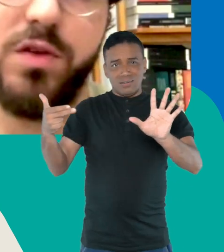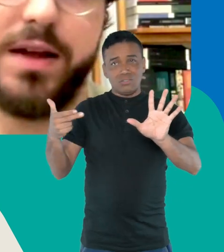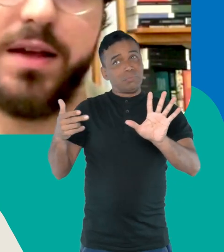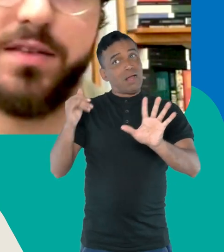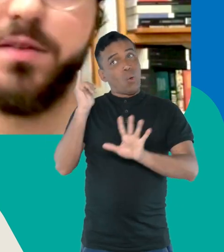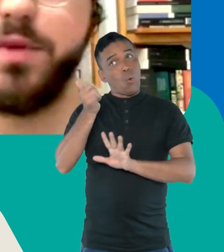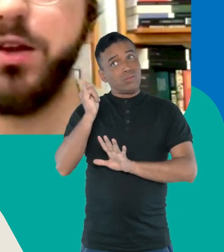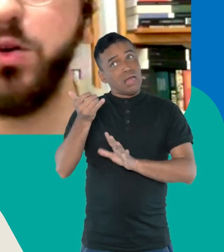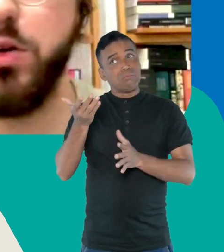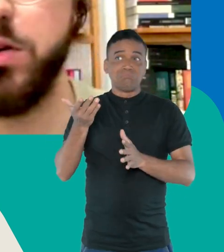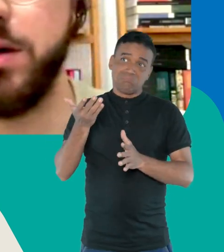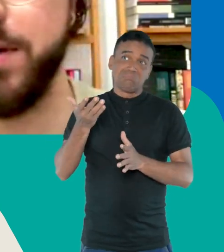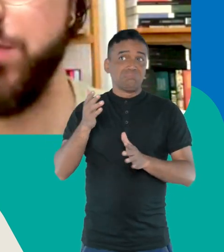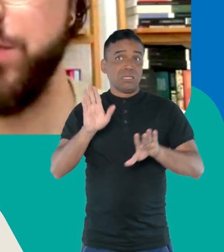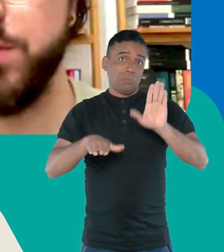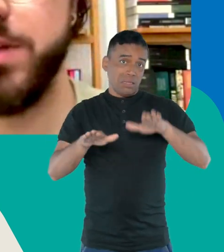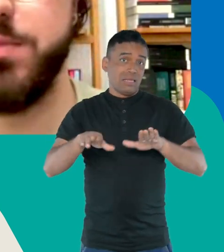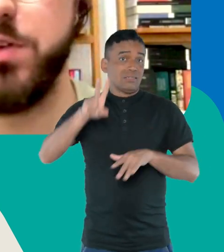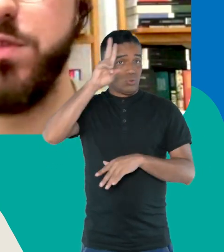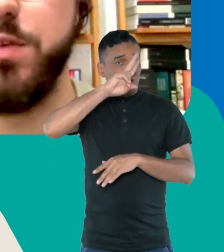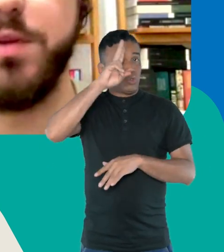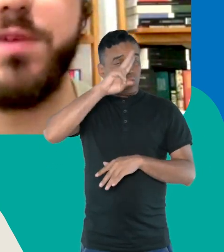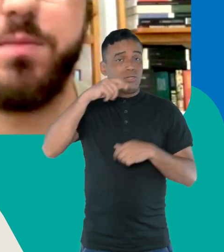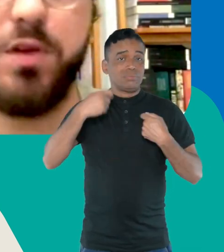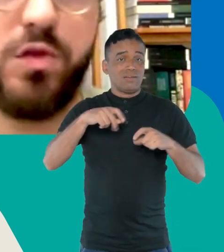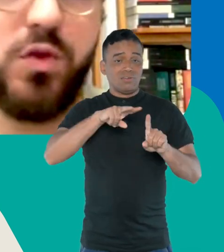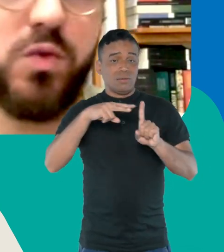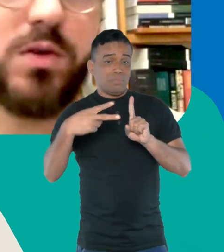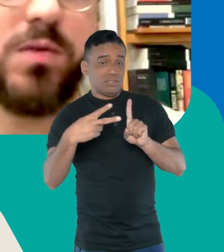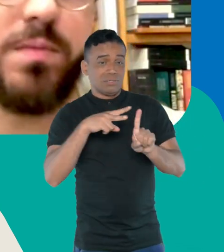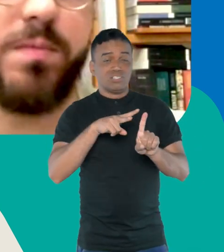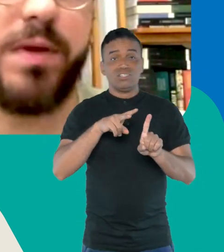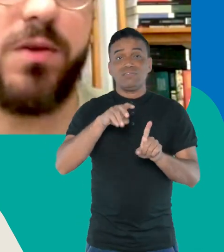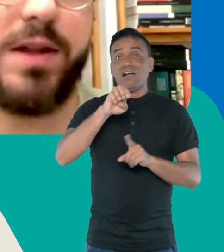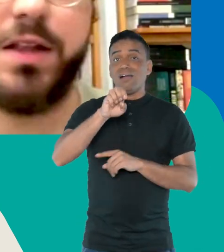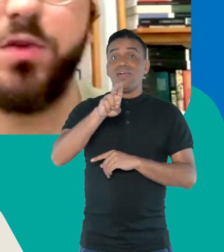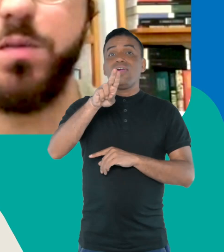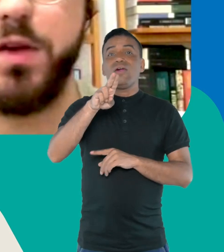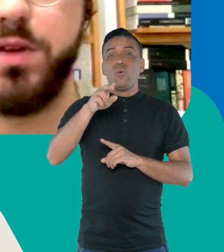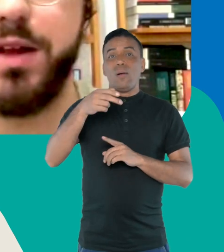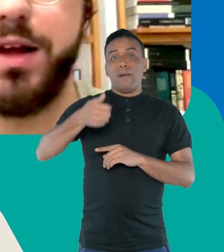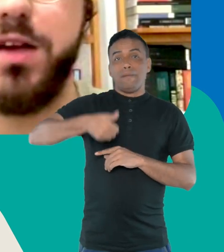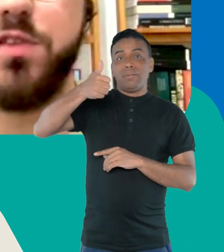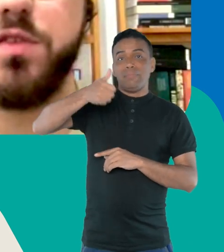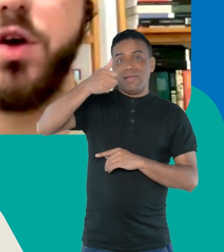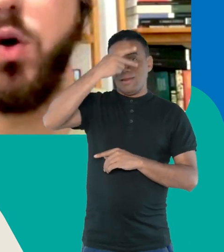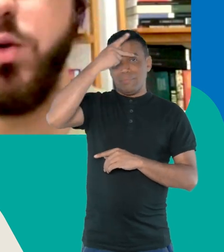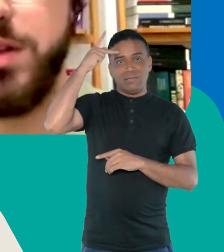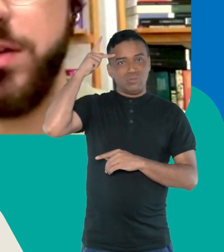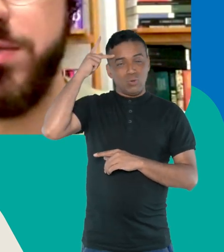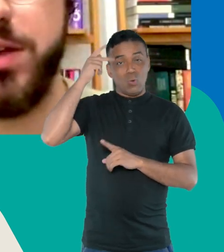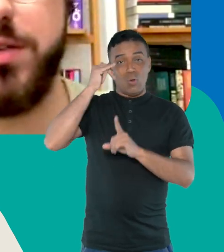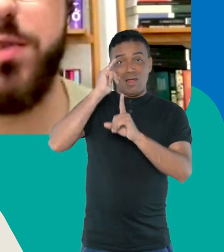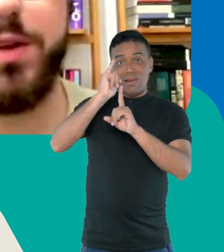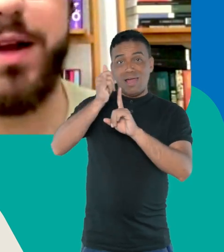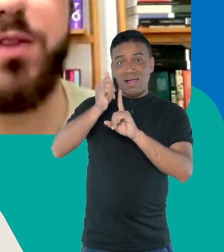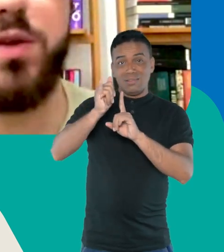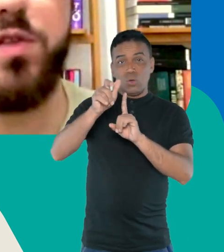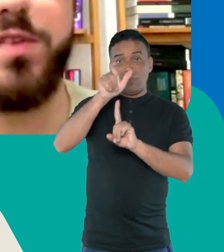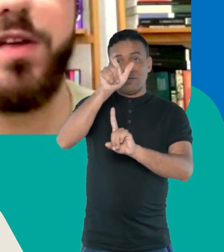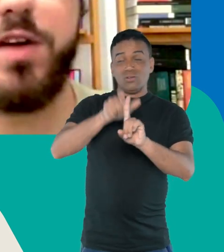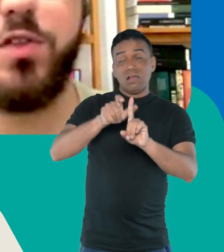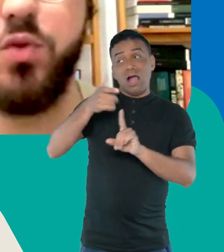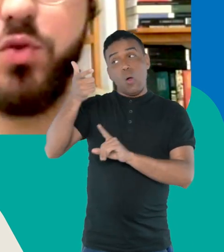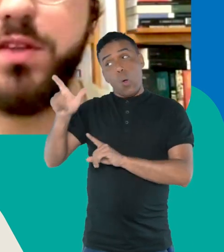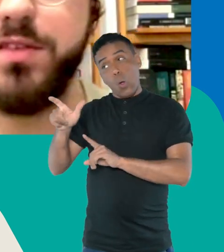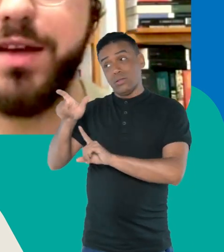talvez funcionasse melhor a partir de uma perspectiva em primeira pessoa, com narradores personagens, outras vezes com